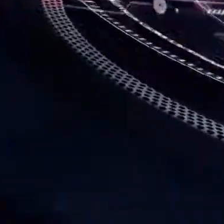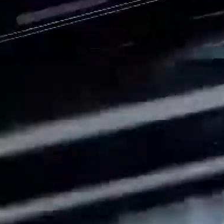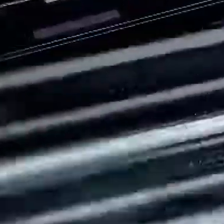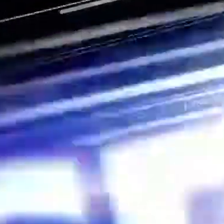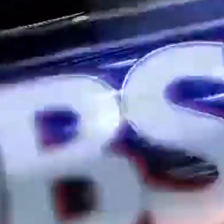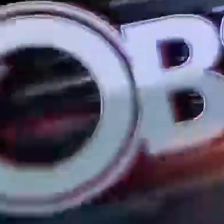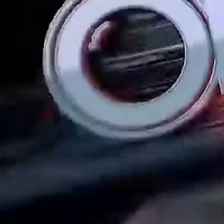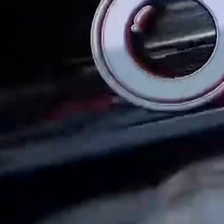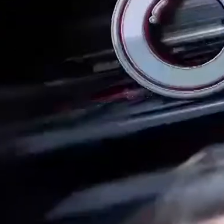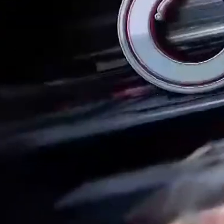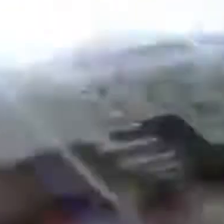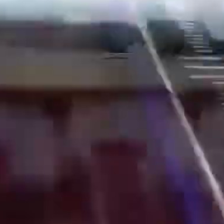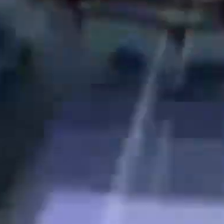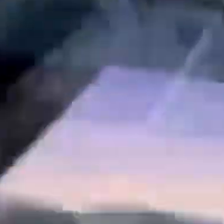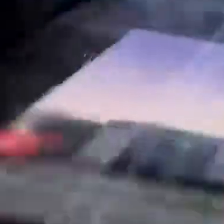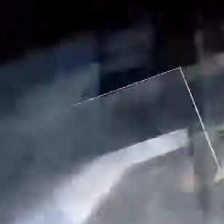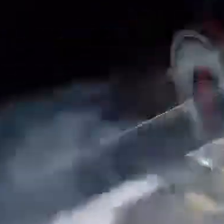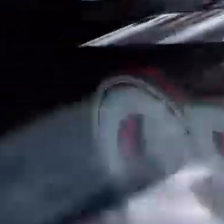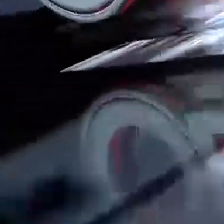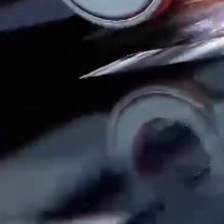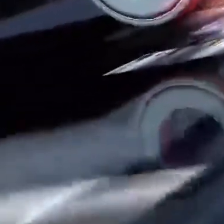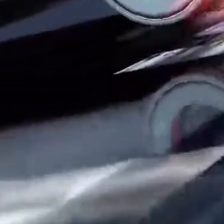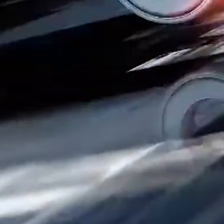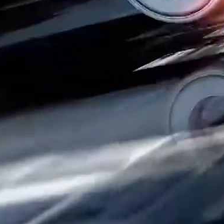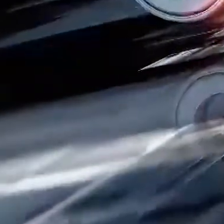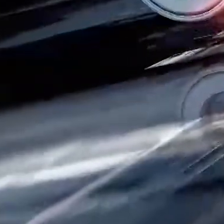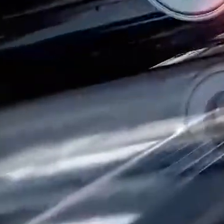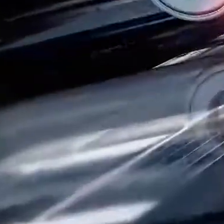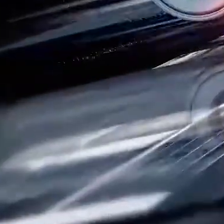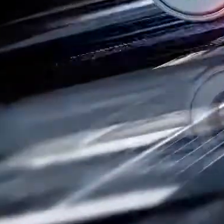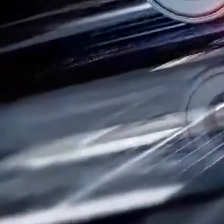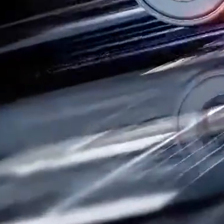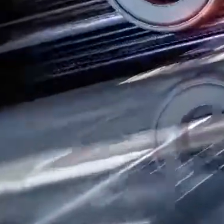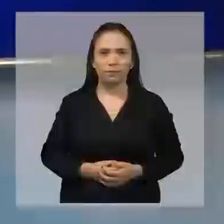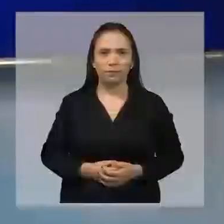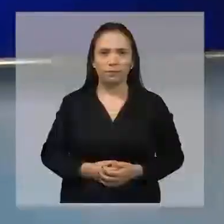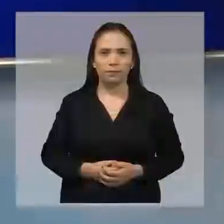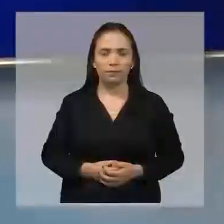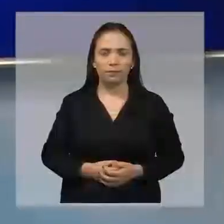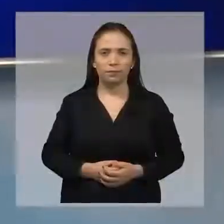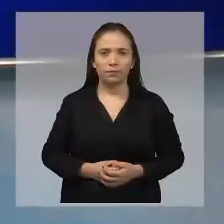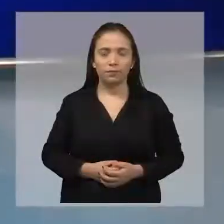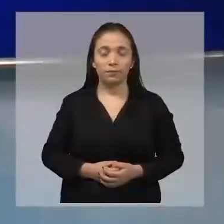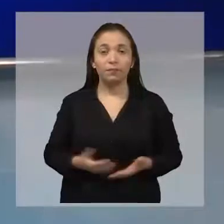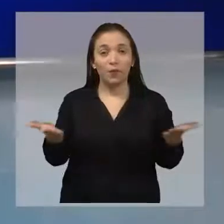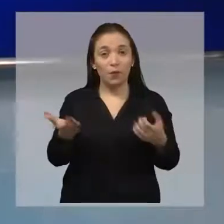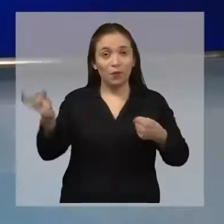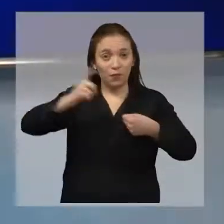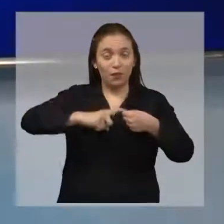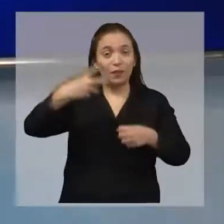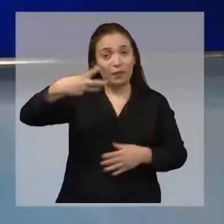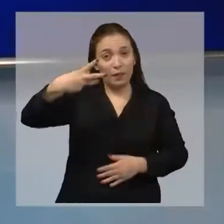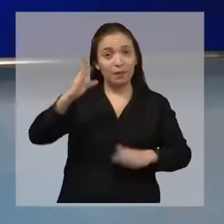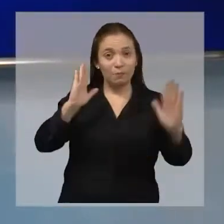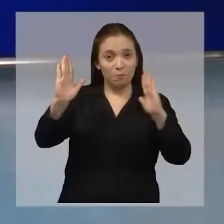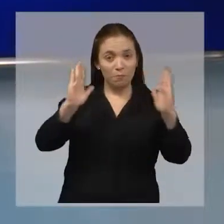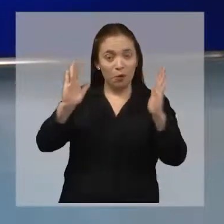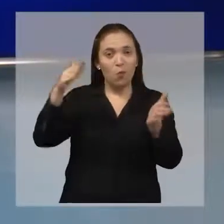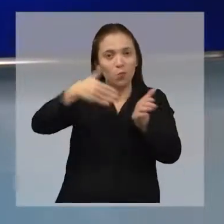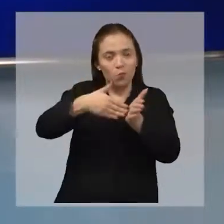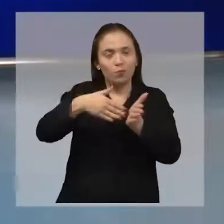o seguinte aspecto. O presidente da República, até a semana que passou, reverberava